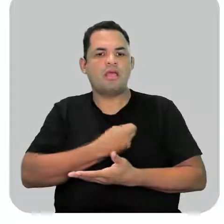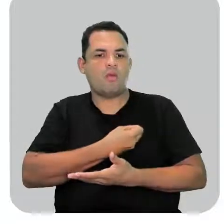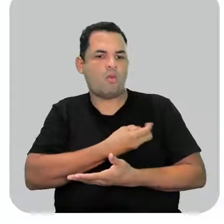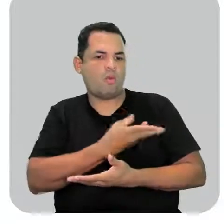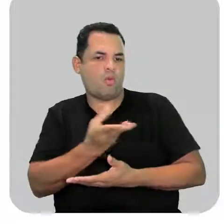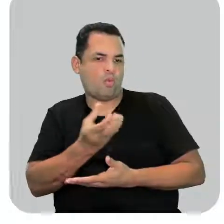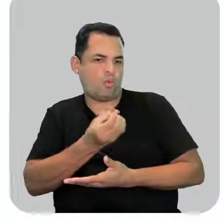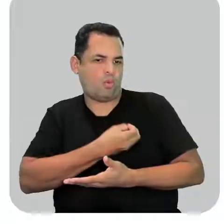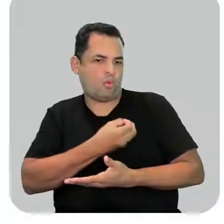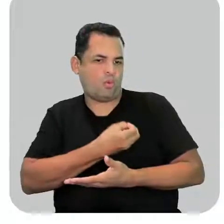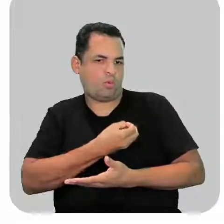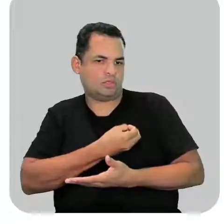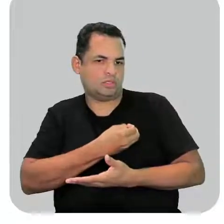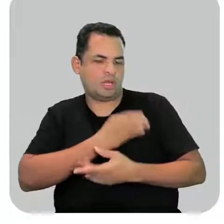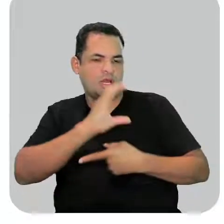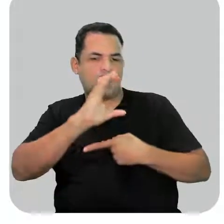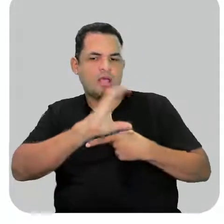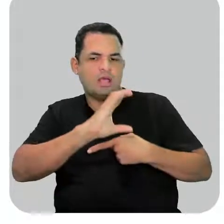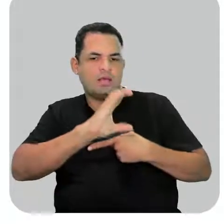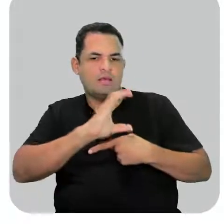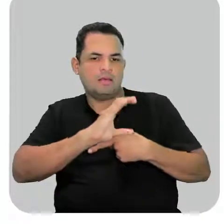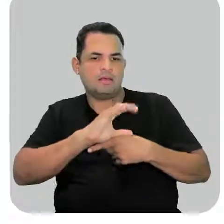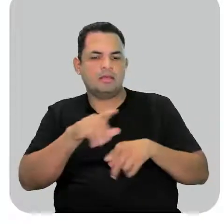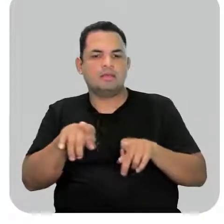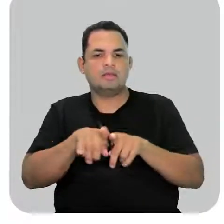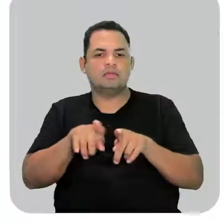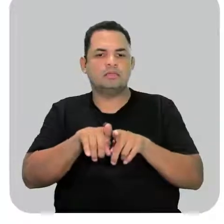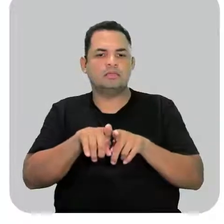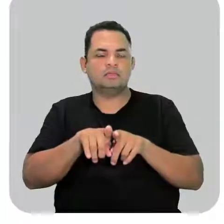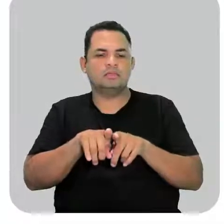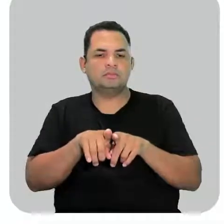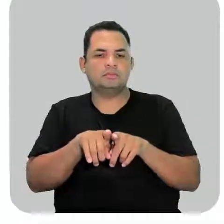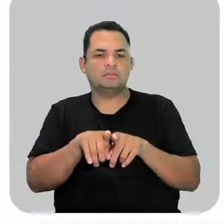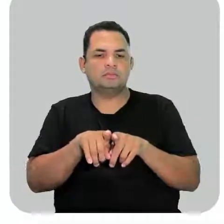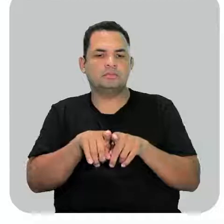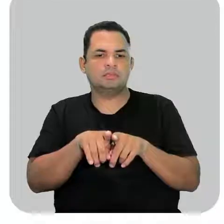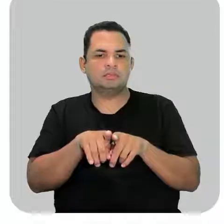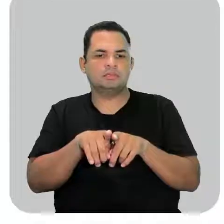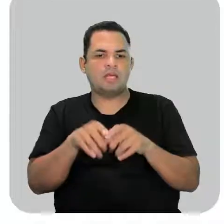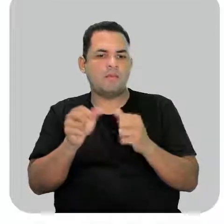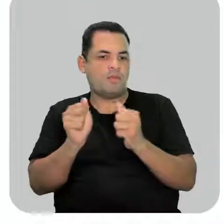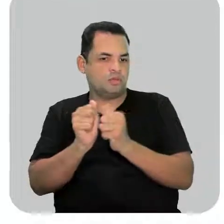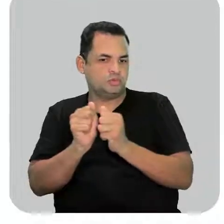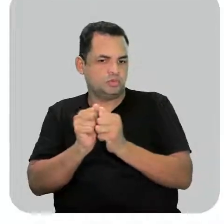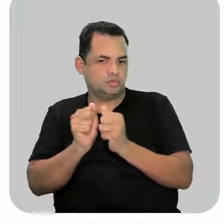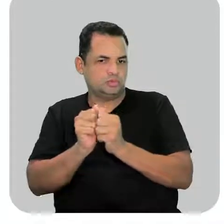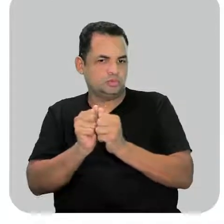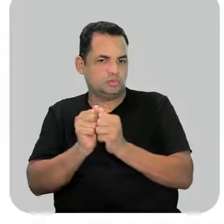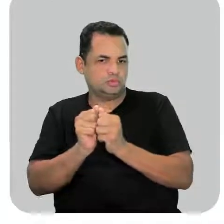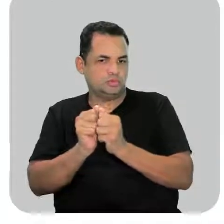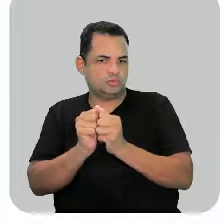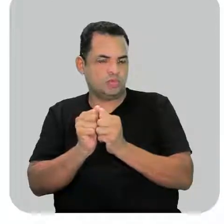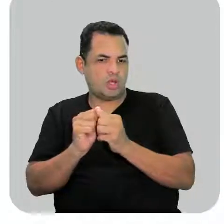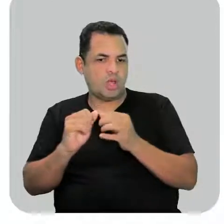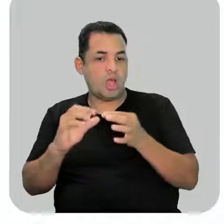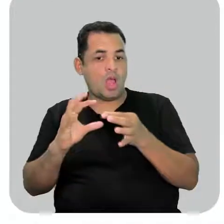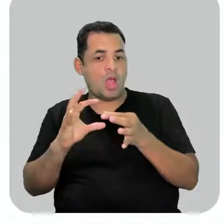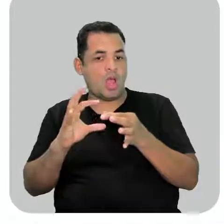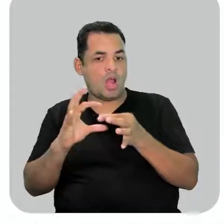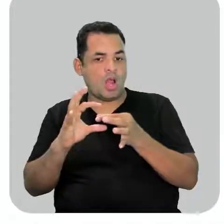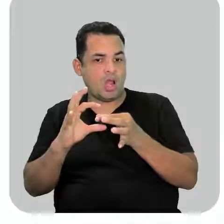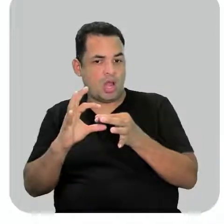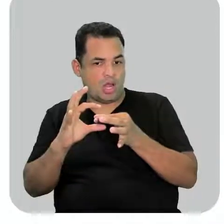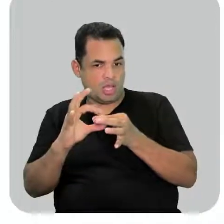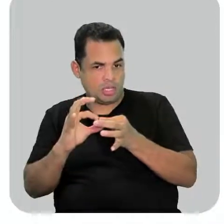de carbonos e estiver englobando ali, estiver junto também, a ligação